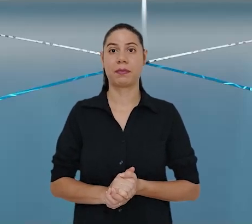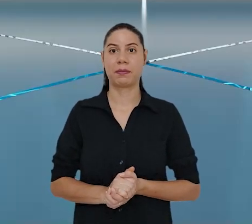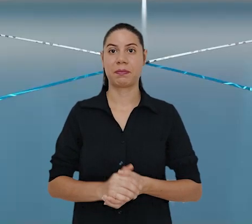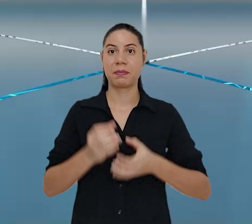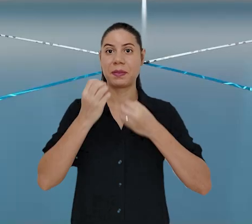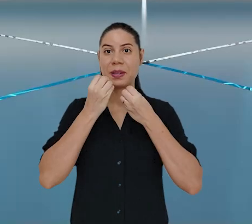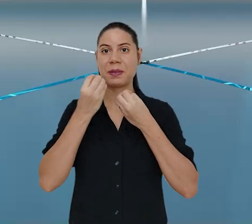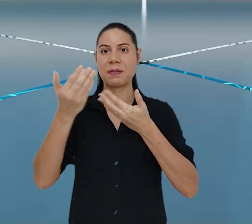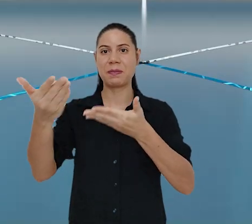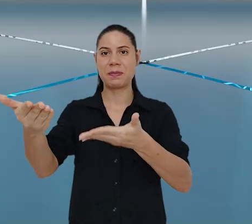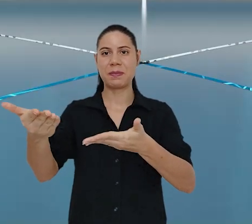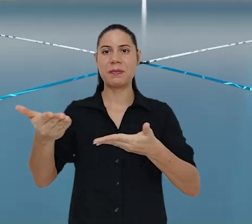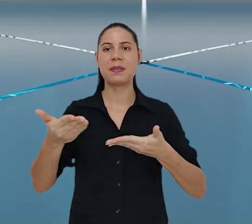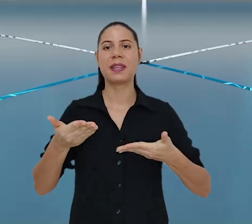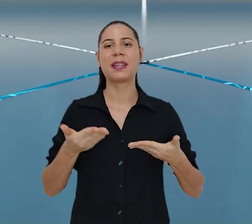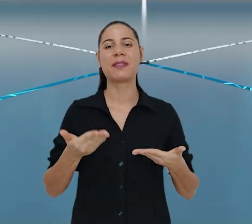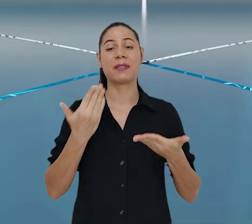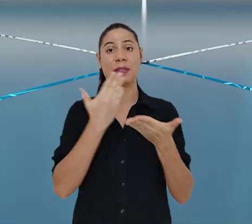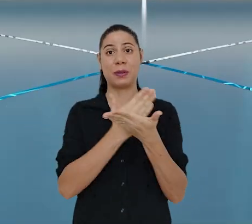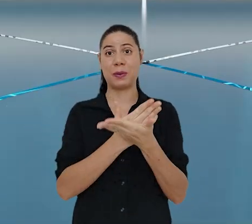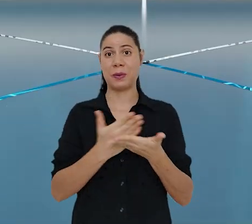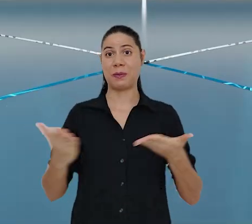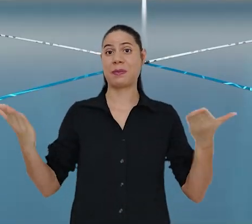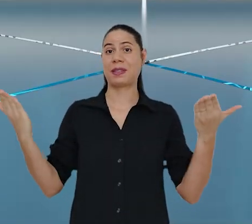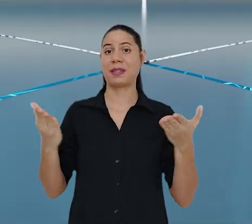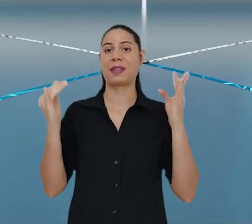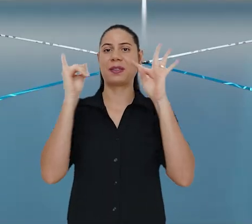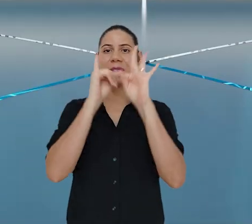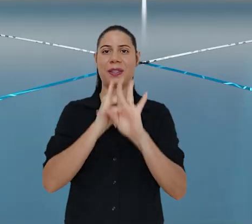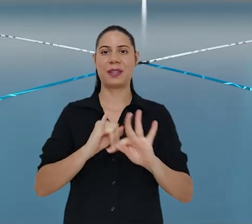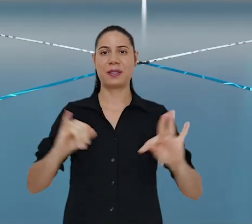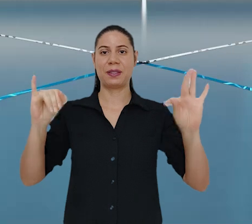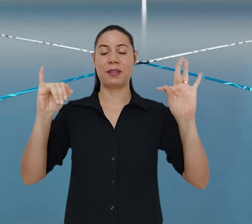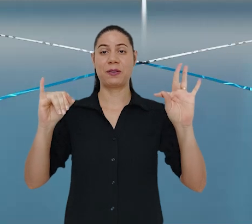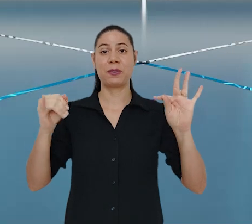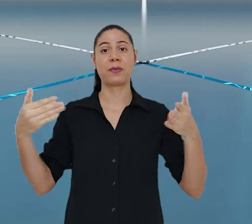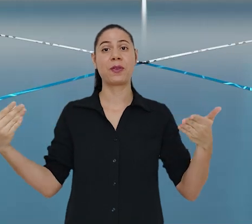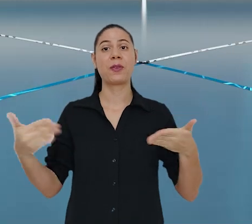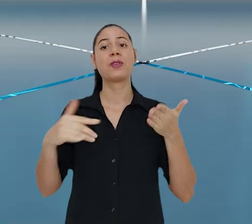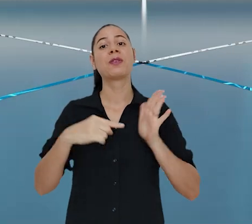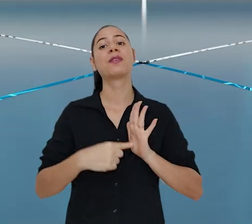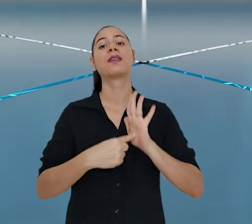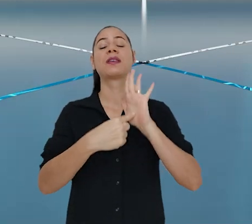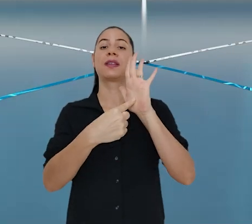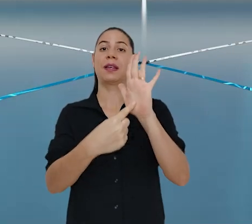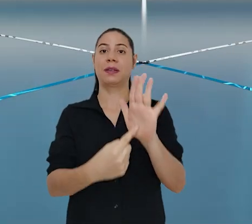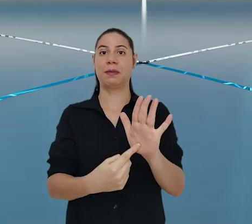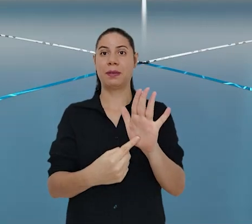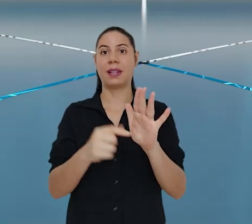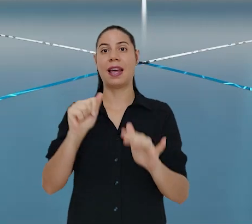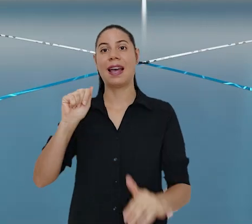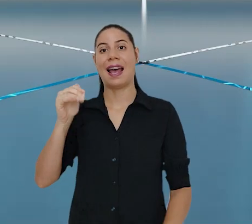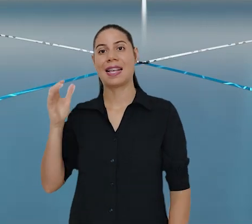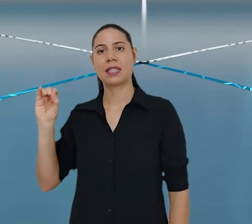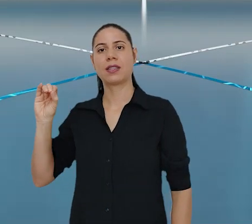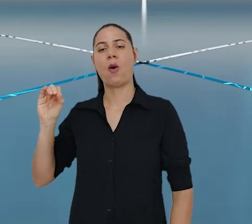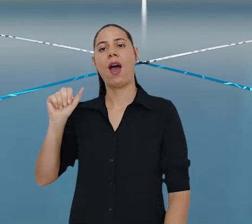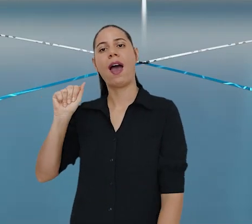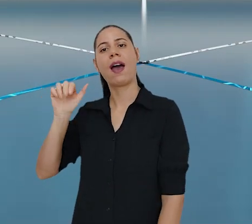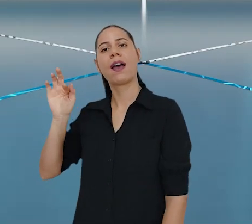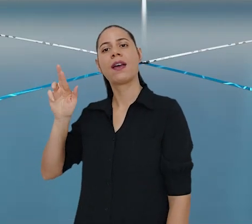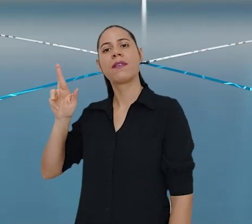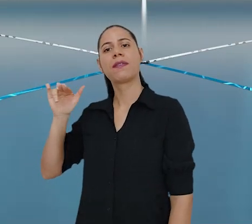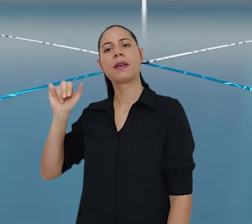Sejam bem-vindas e bem-vindos! Começa agora o Inteiro Teor. Nesta edição vamos falar sobre as ações